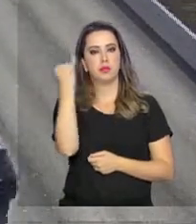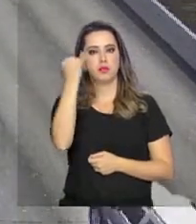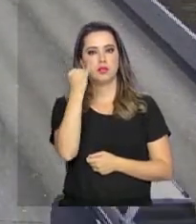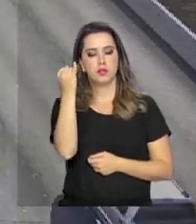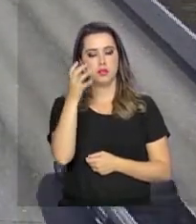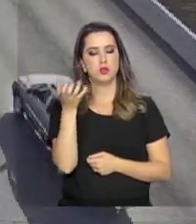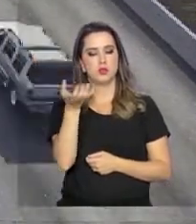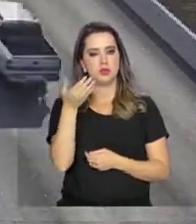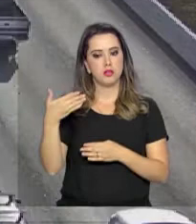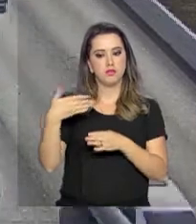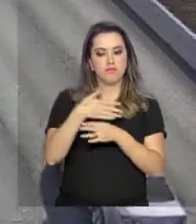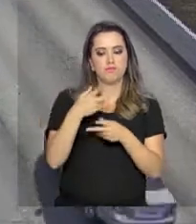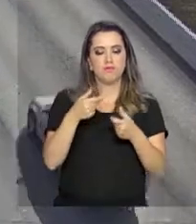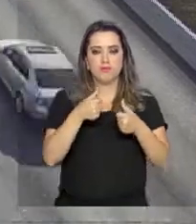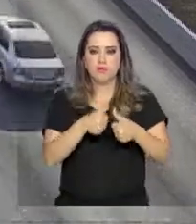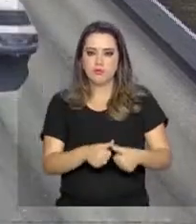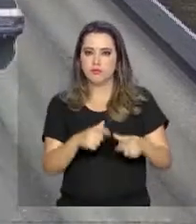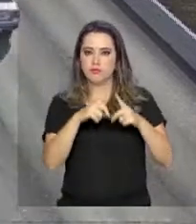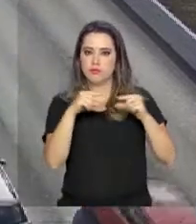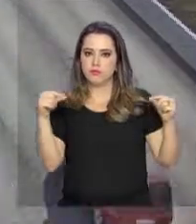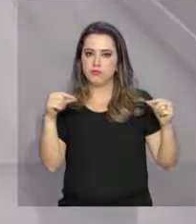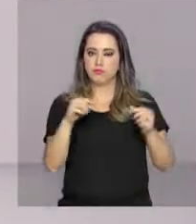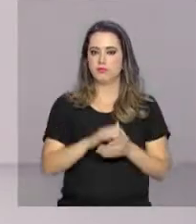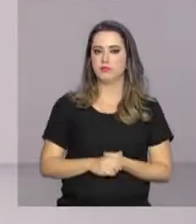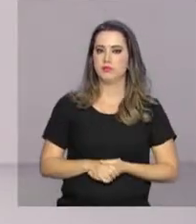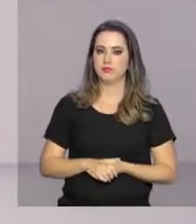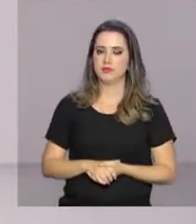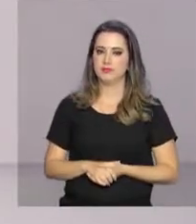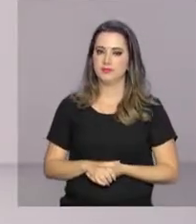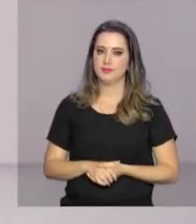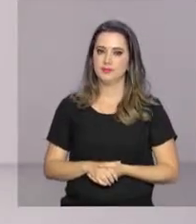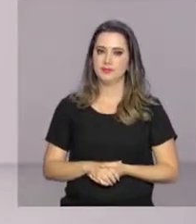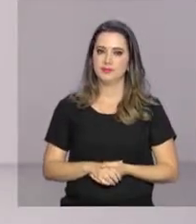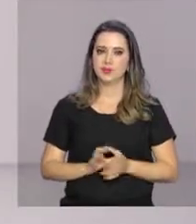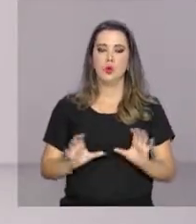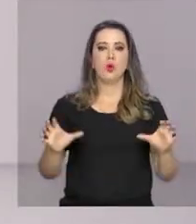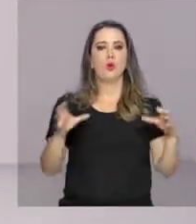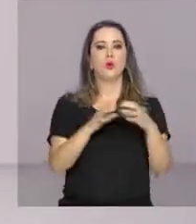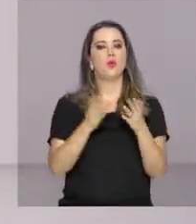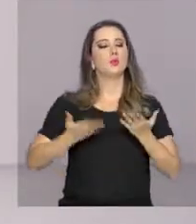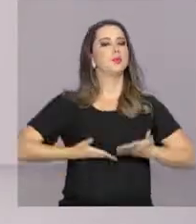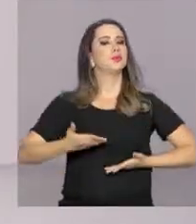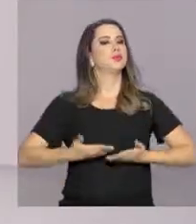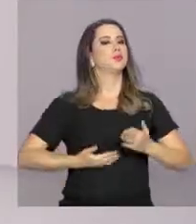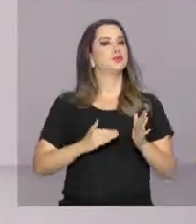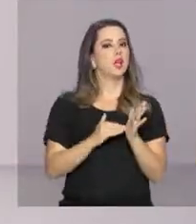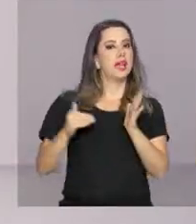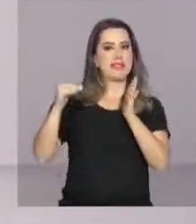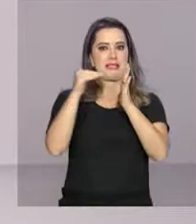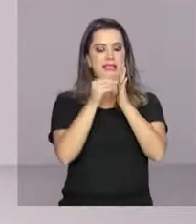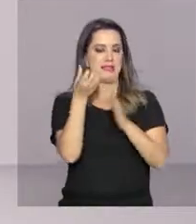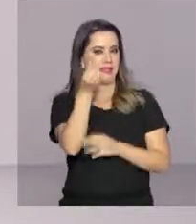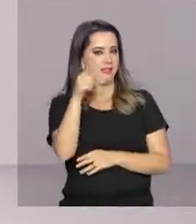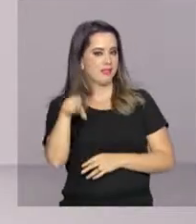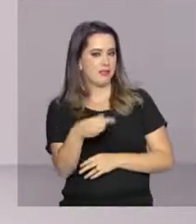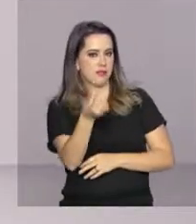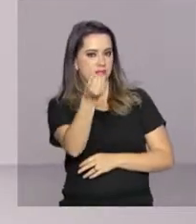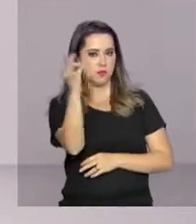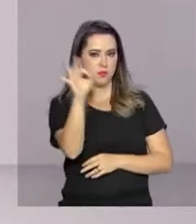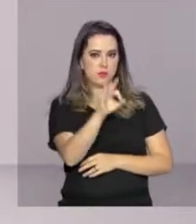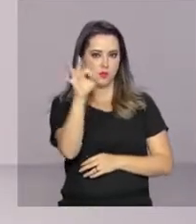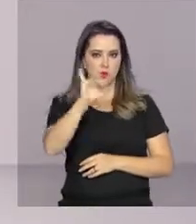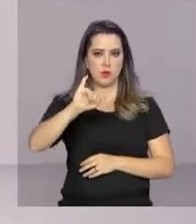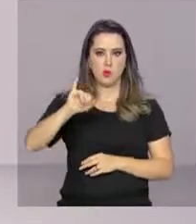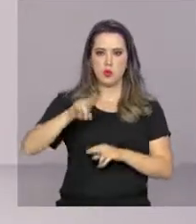pretende visitar a região nos próximos dias. O setor de serviços cresceu 6,6%